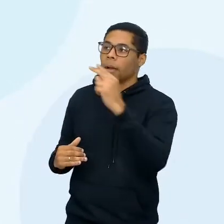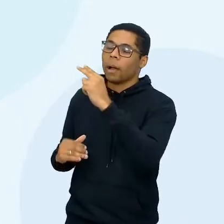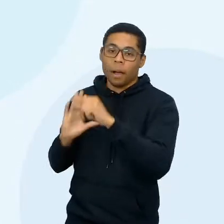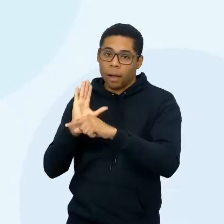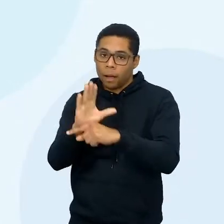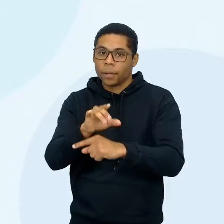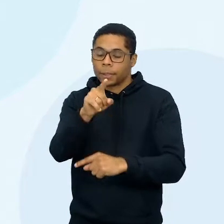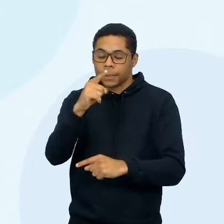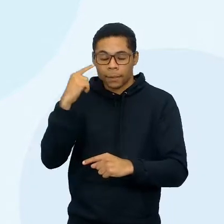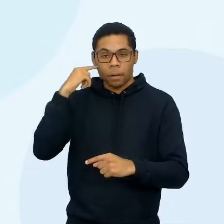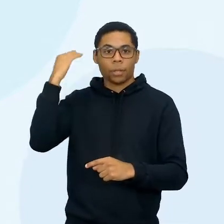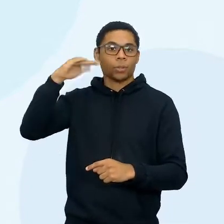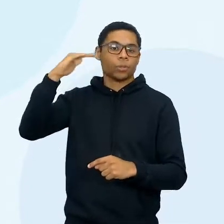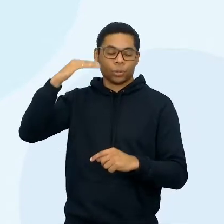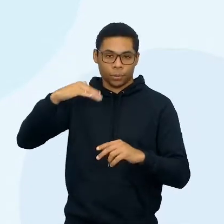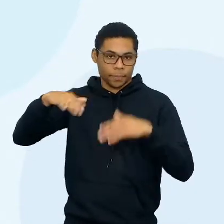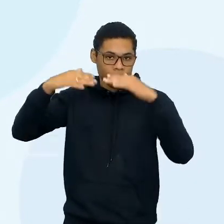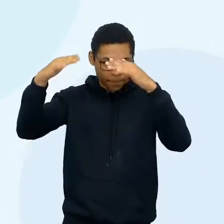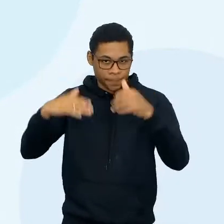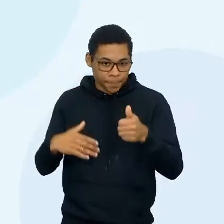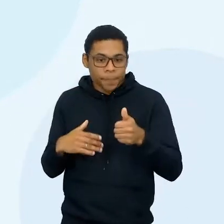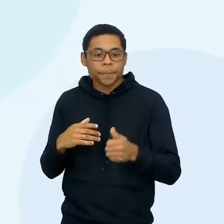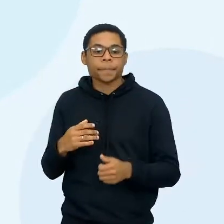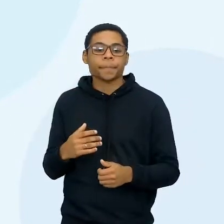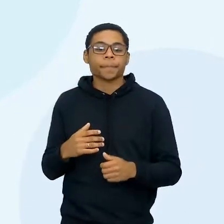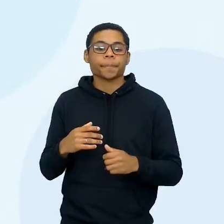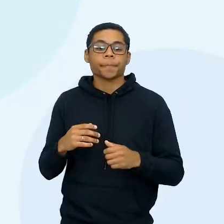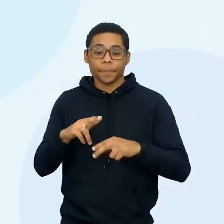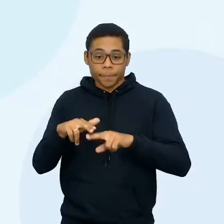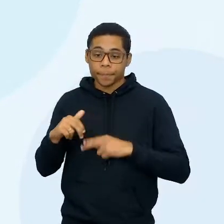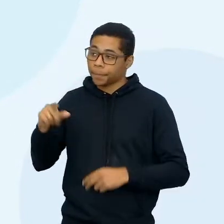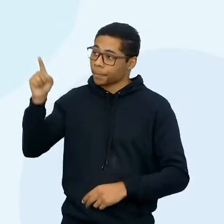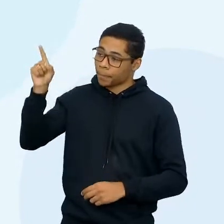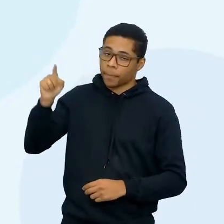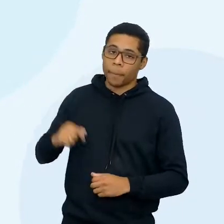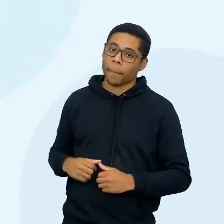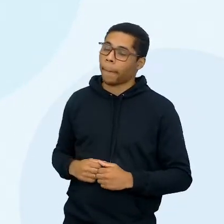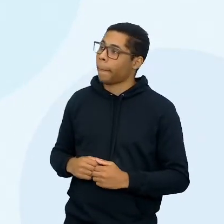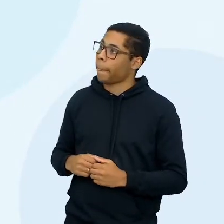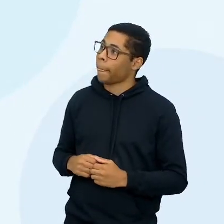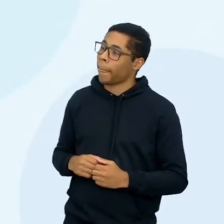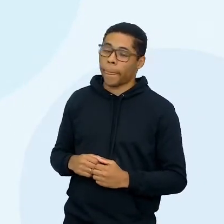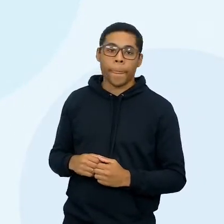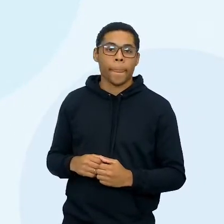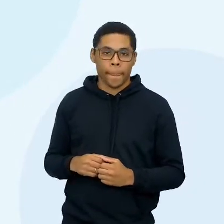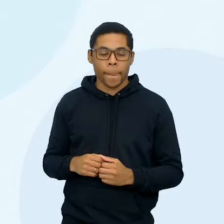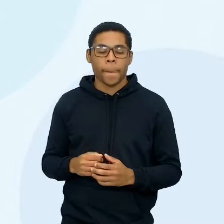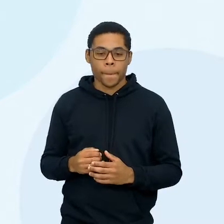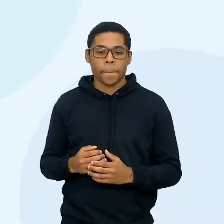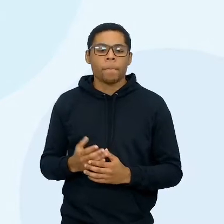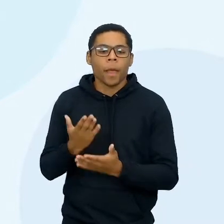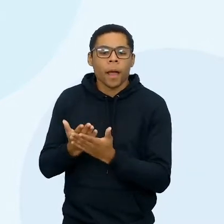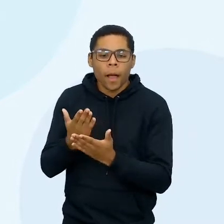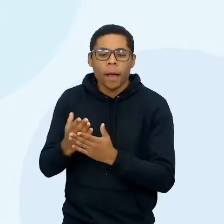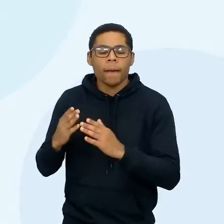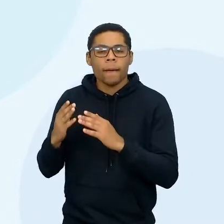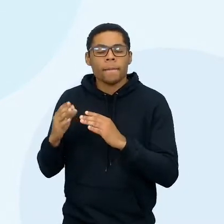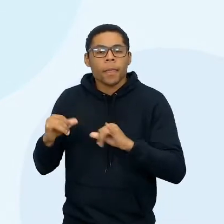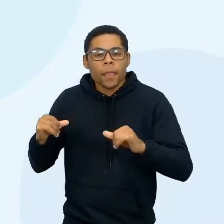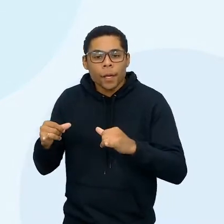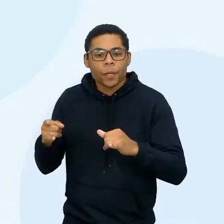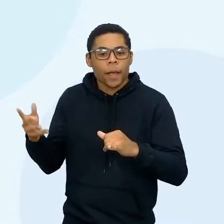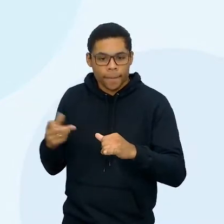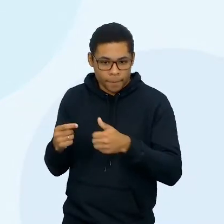apoiar o seu desenvolvimento escolar. Para isso, elabore uma rotina de acompanhamento das aulas do componente eficiência energética, fazendo